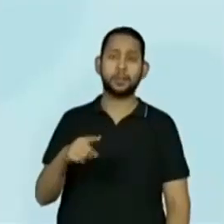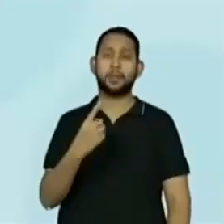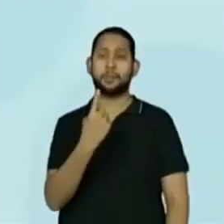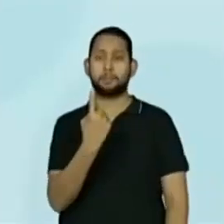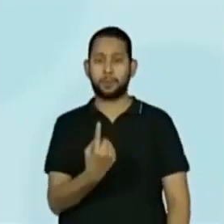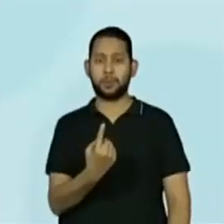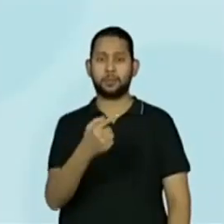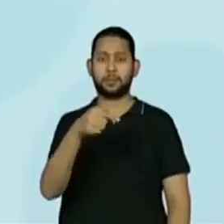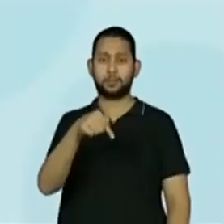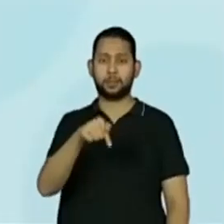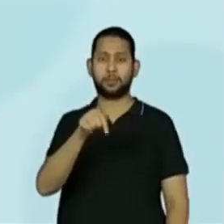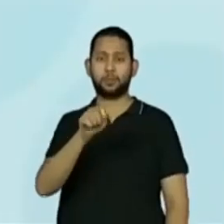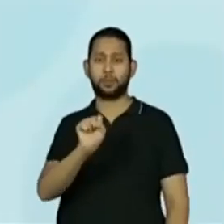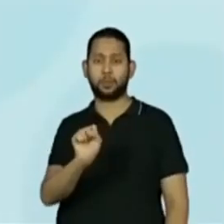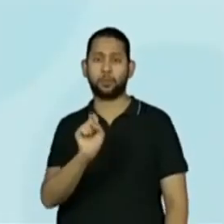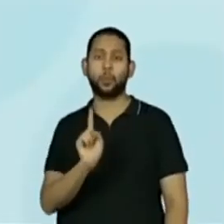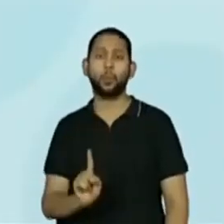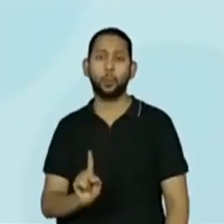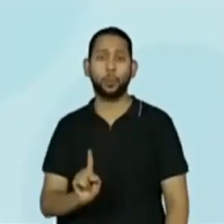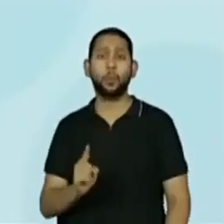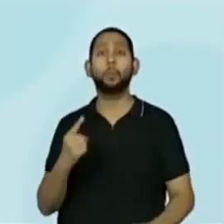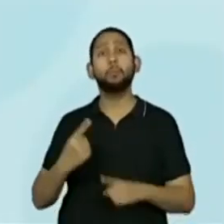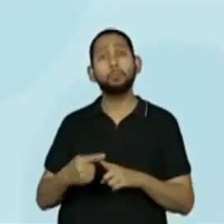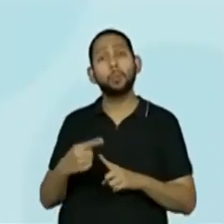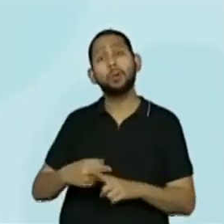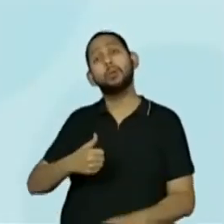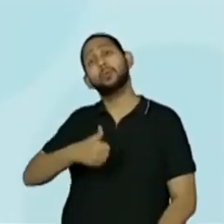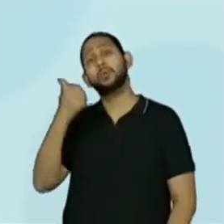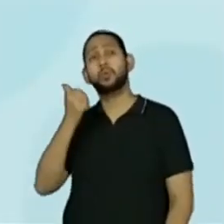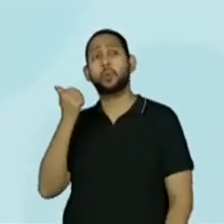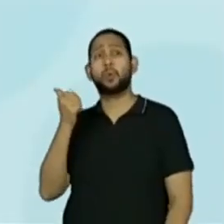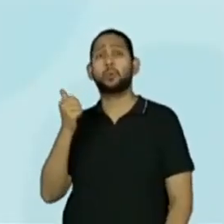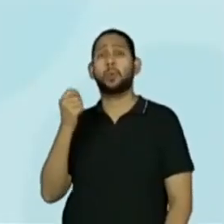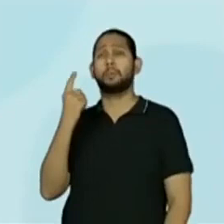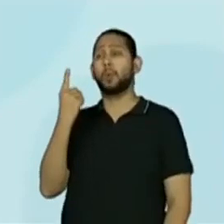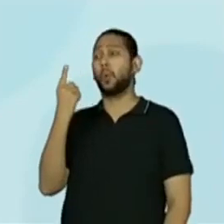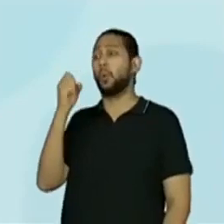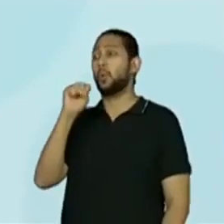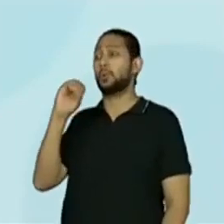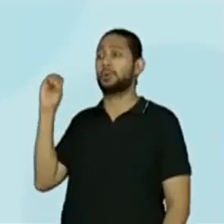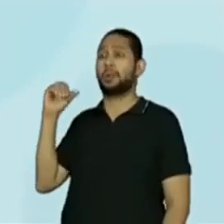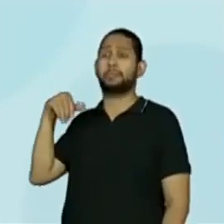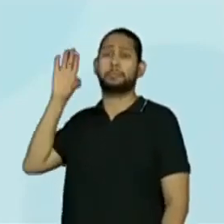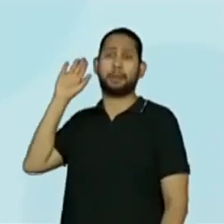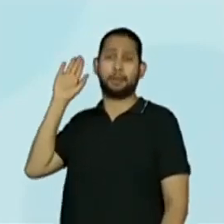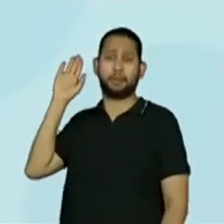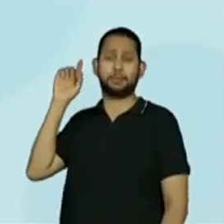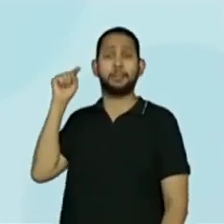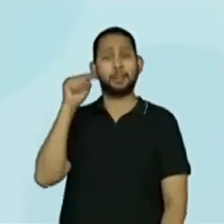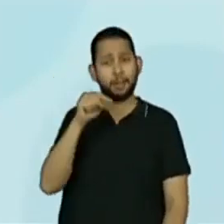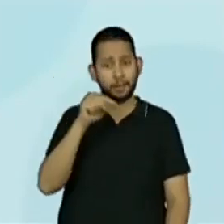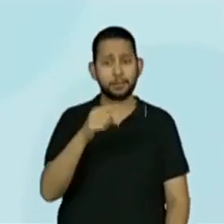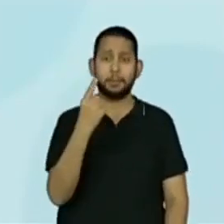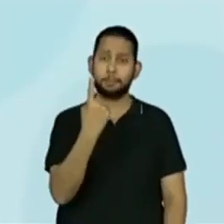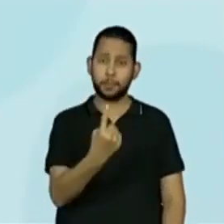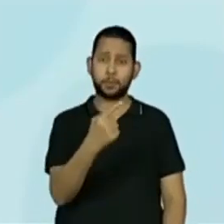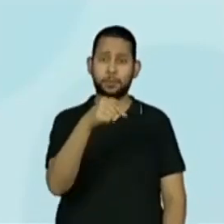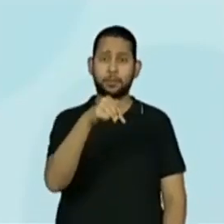1781. Por quê? Justamente porque os outros dois estão em 1800, então